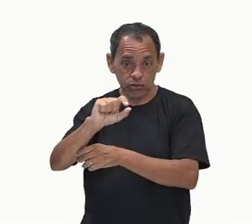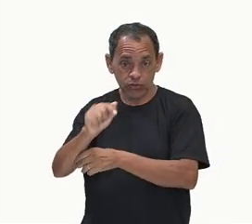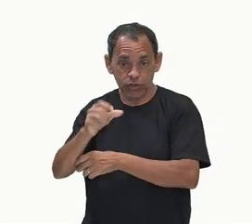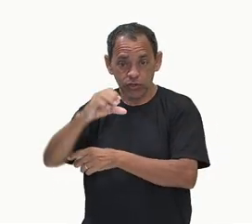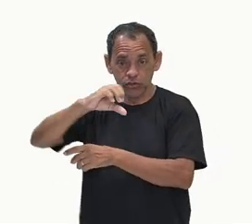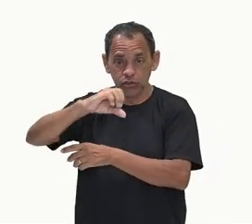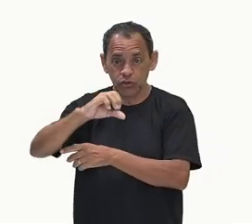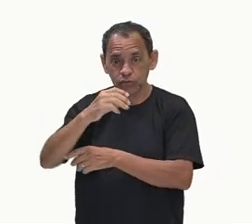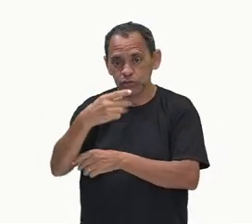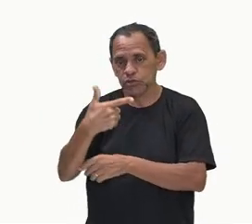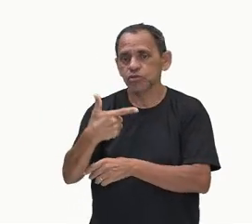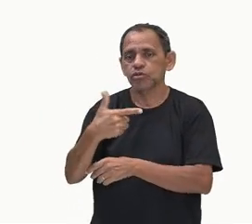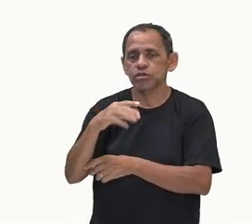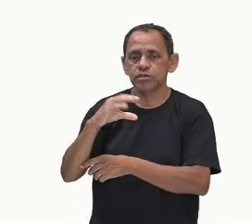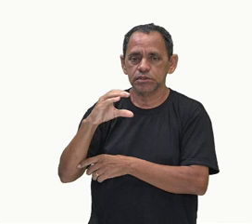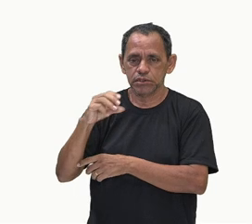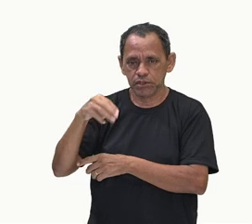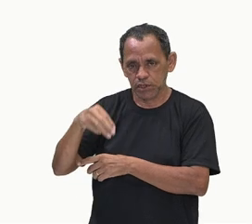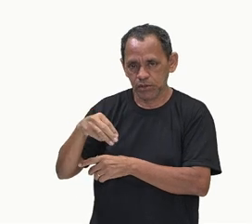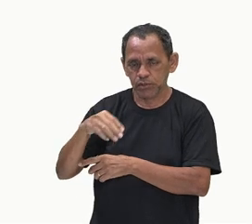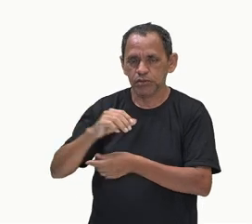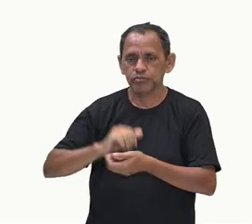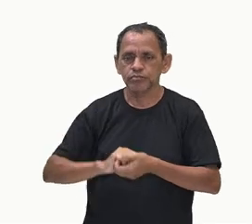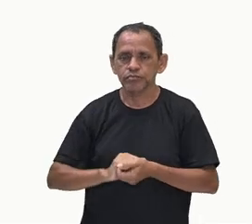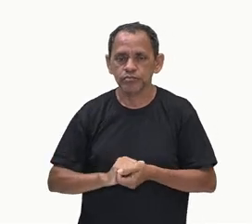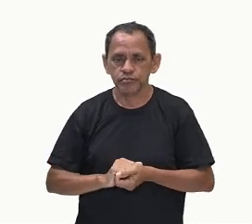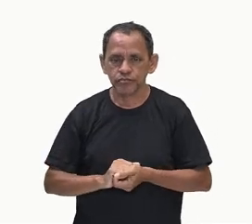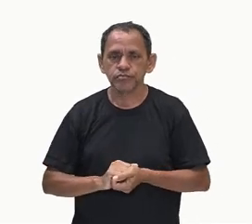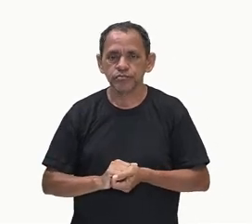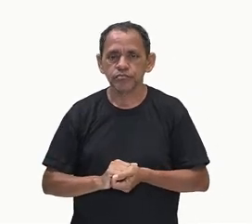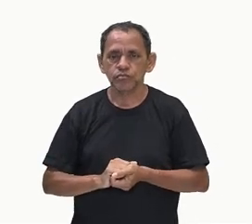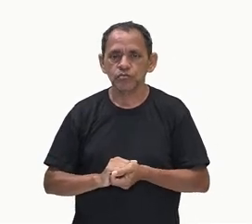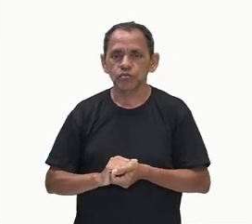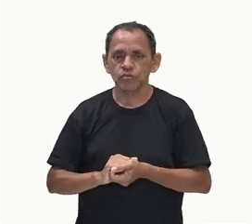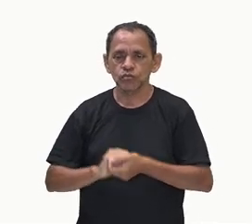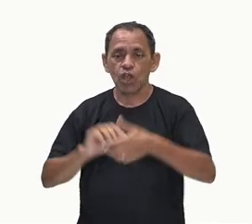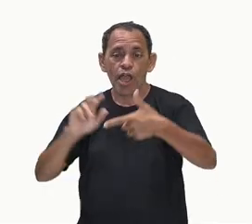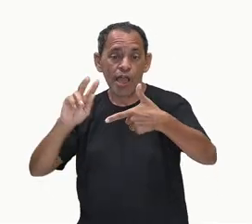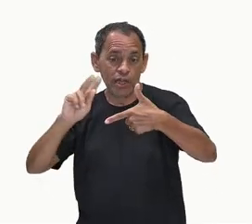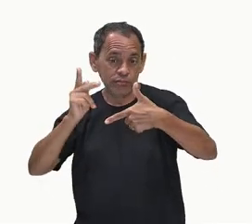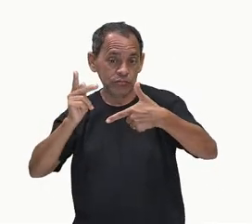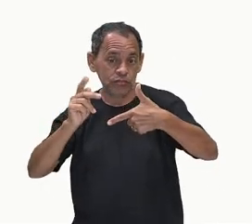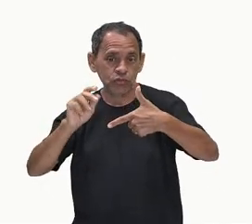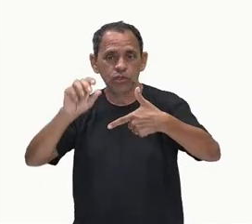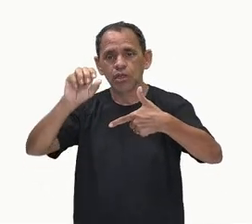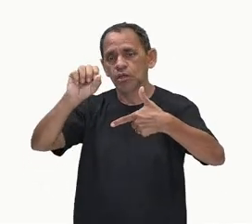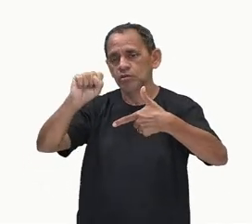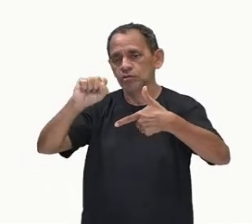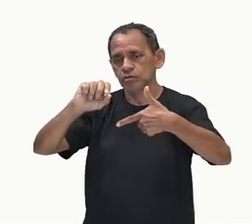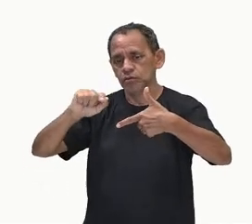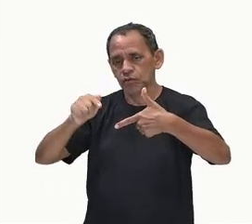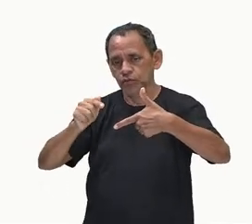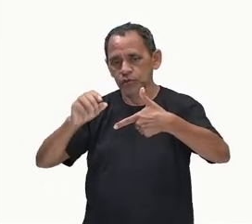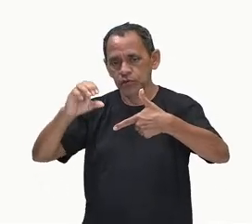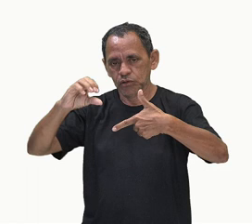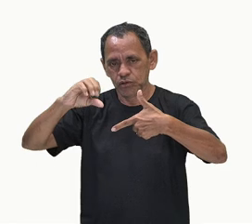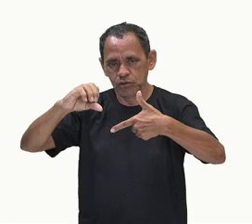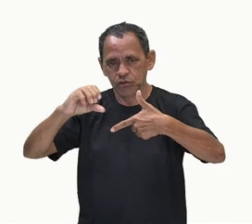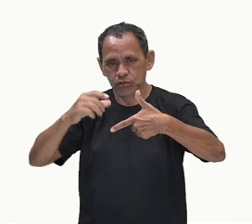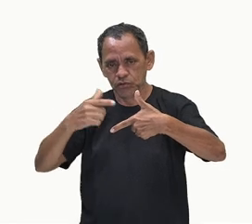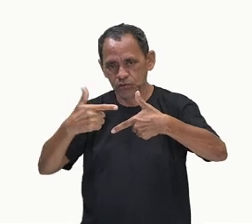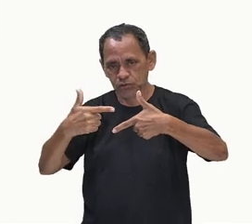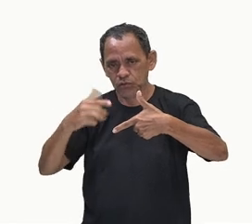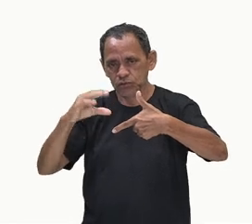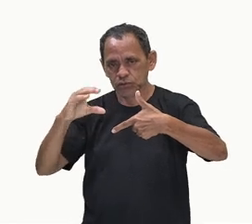8,92 cm então a medida da hipotenusa é 8,92 cm por que